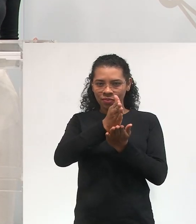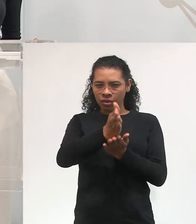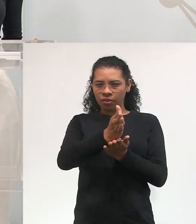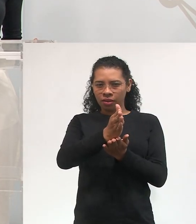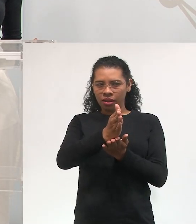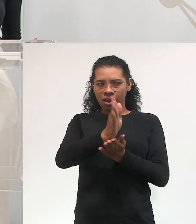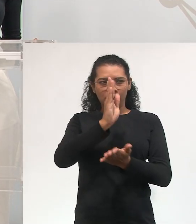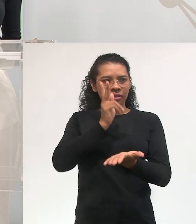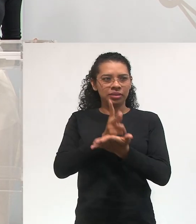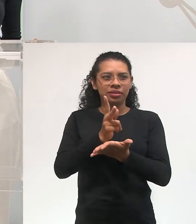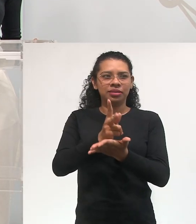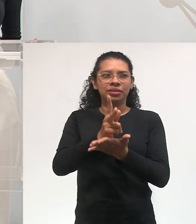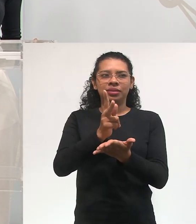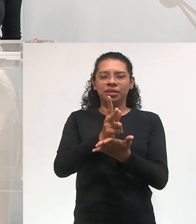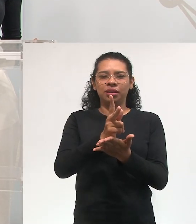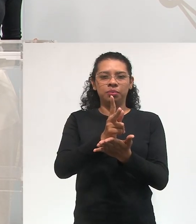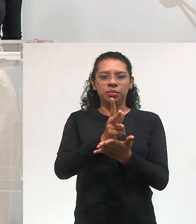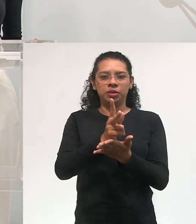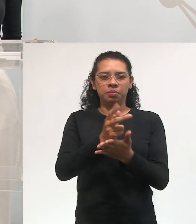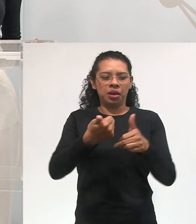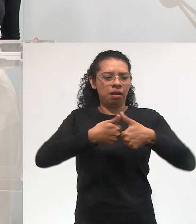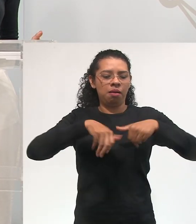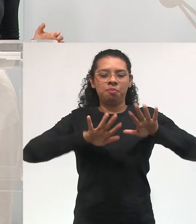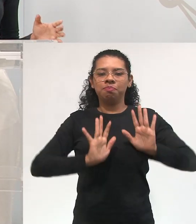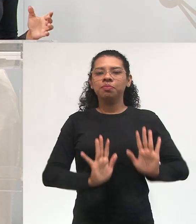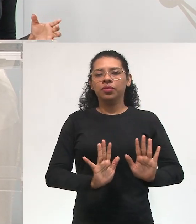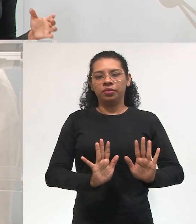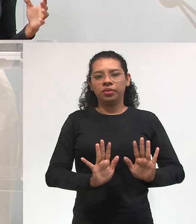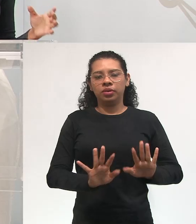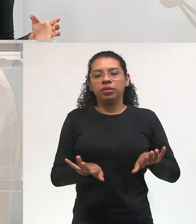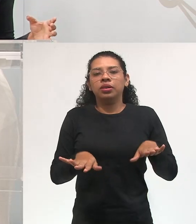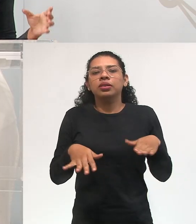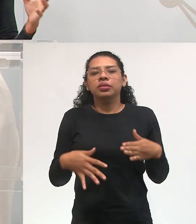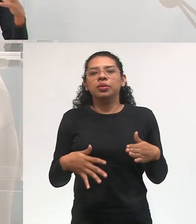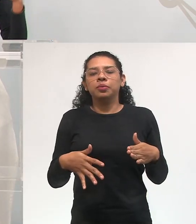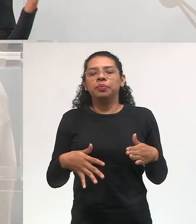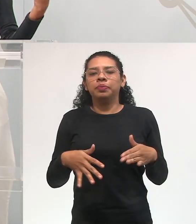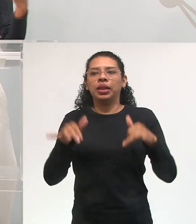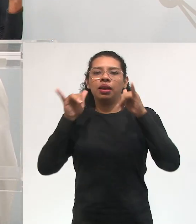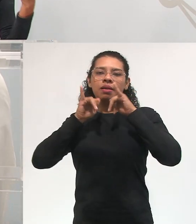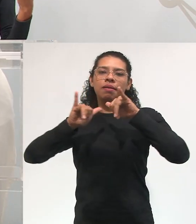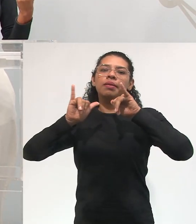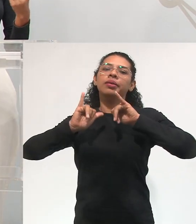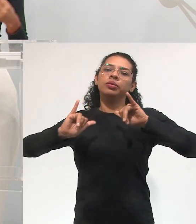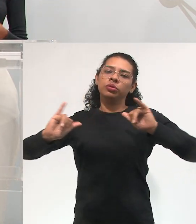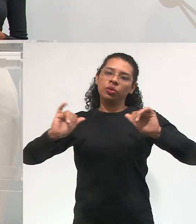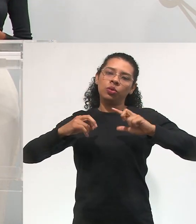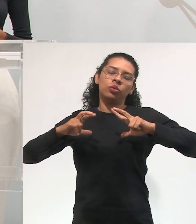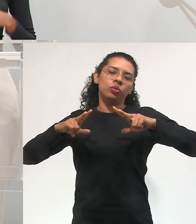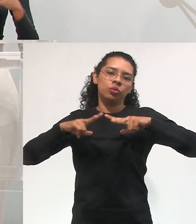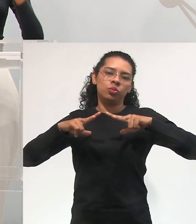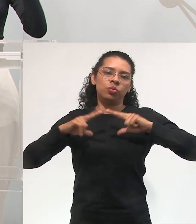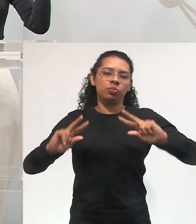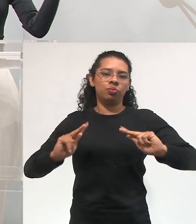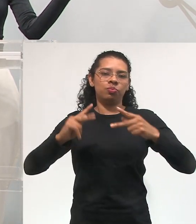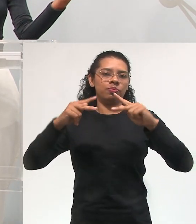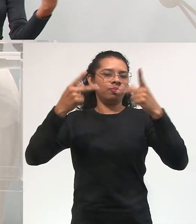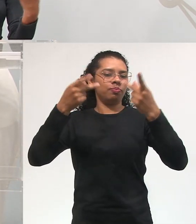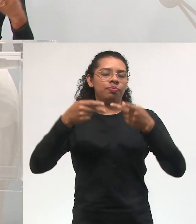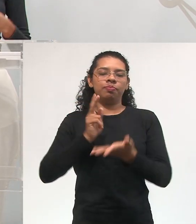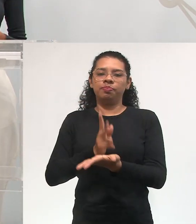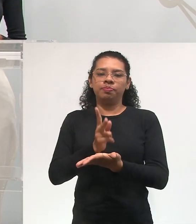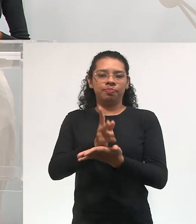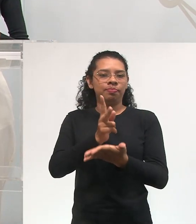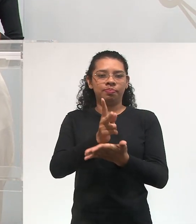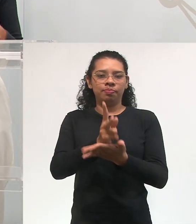sempre no mesmo lugar? Então, esse discurso da meritocracia também faz parte desse sistema